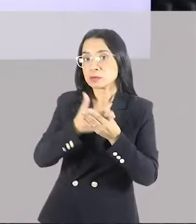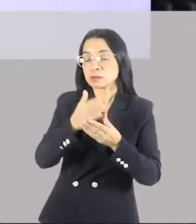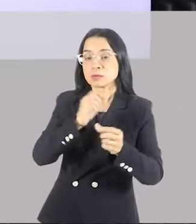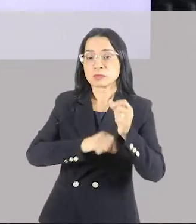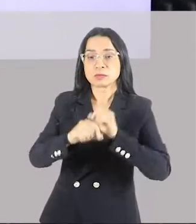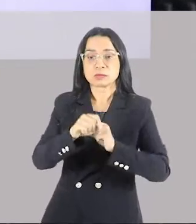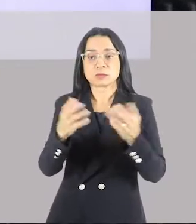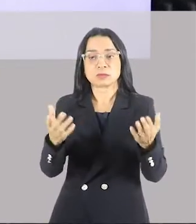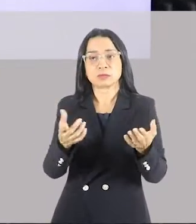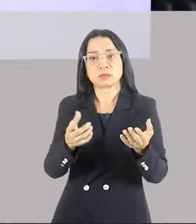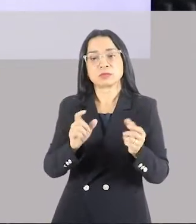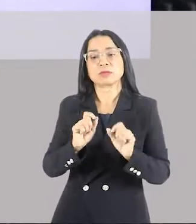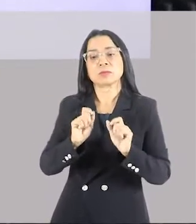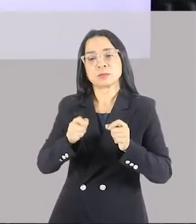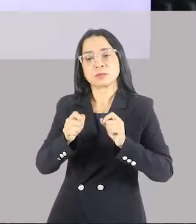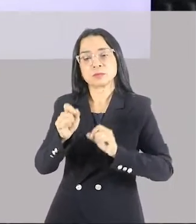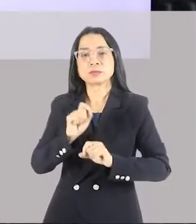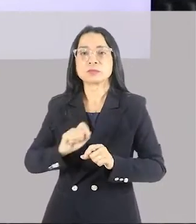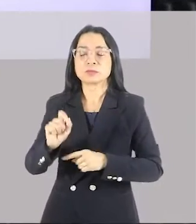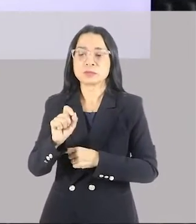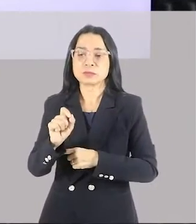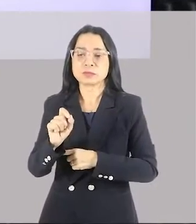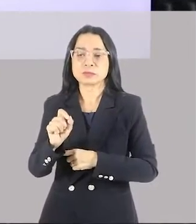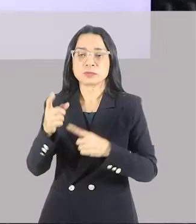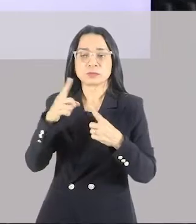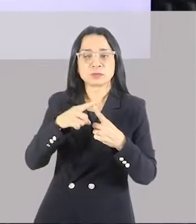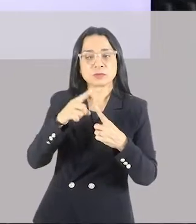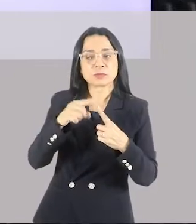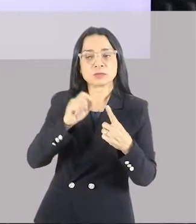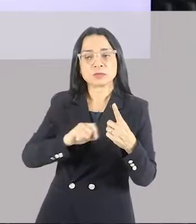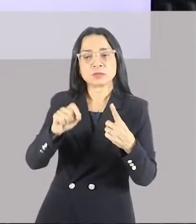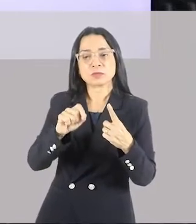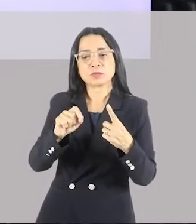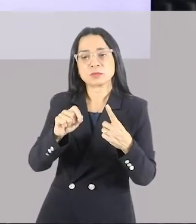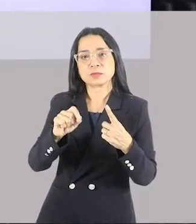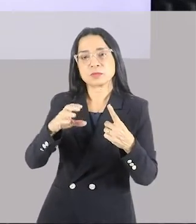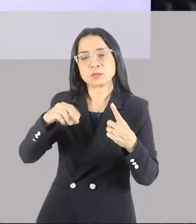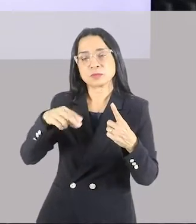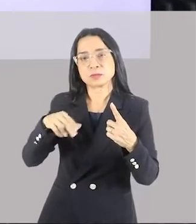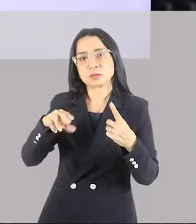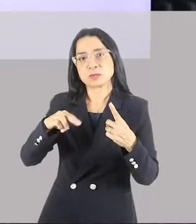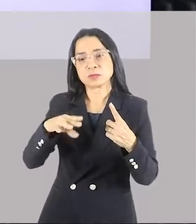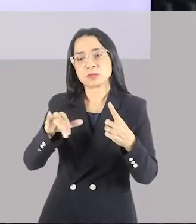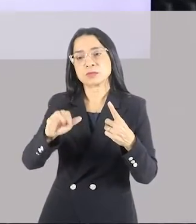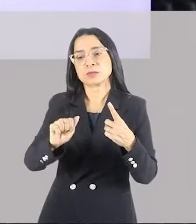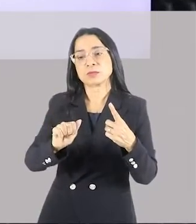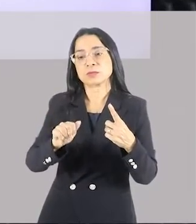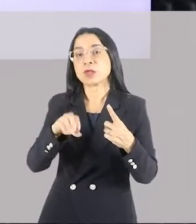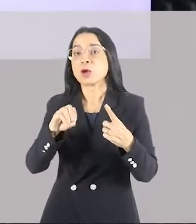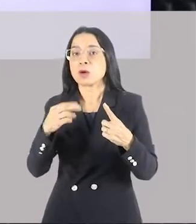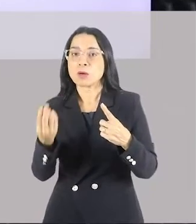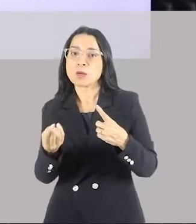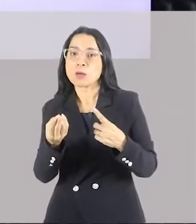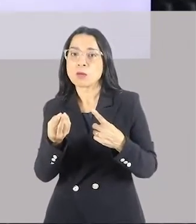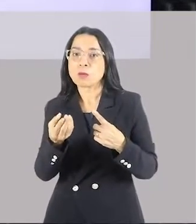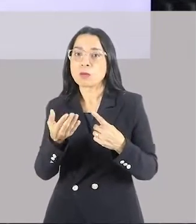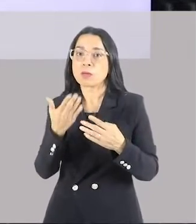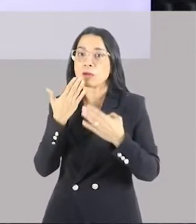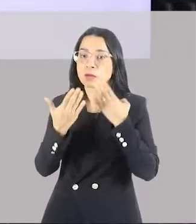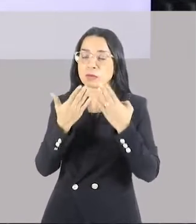necessariamente deverá ser pelas modalidades de concorrência ou de diálogo